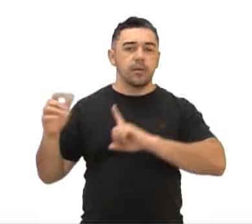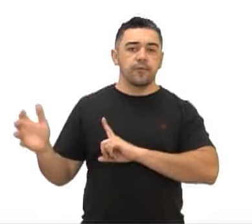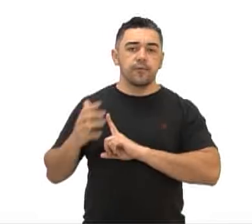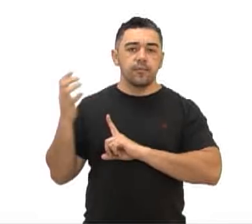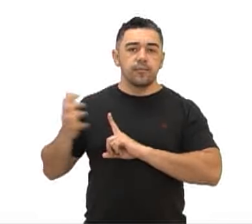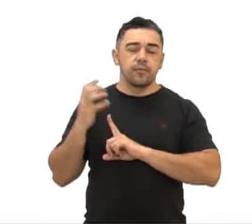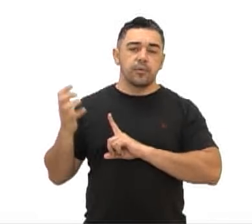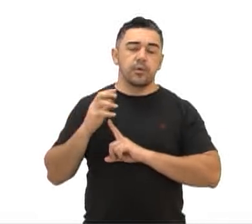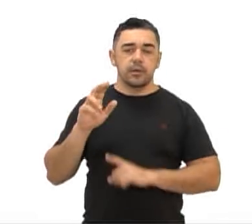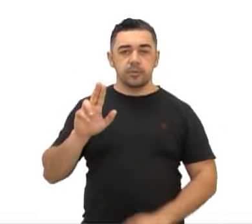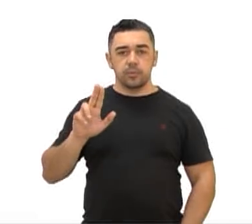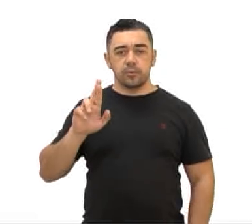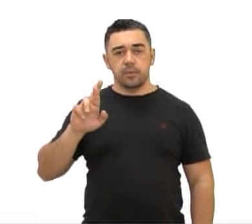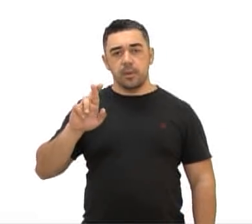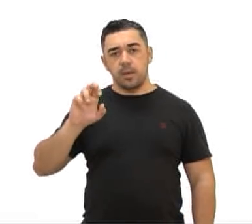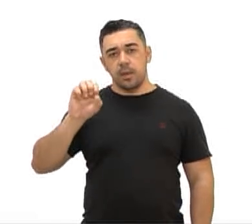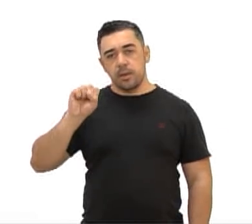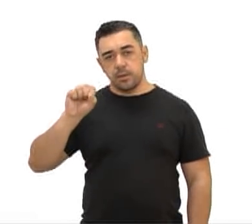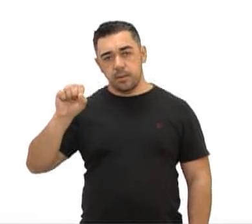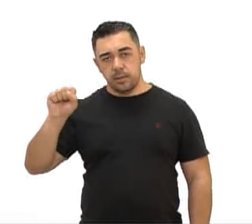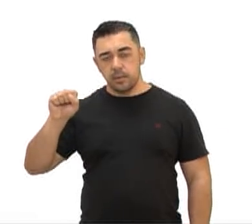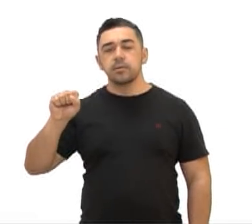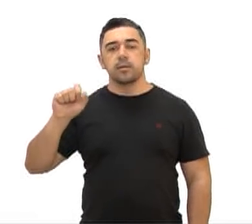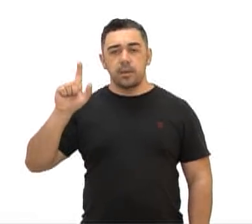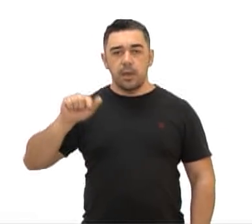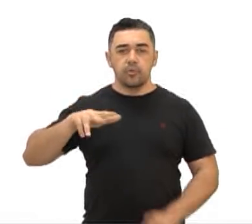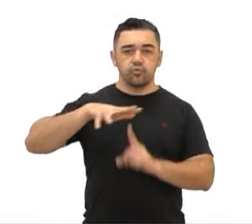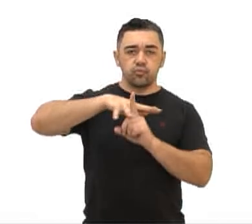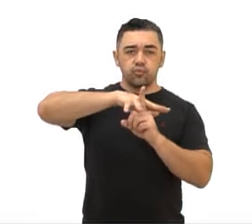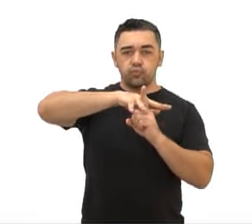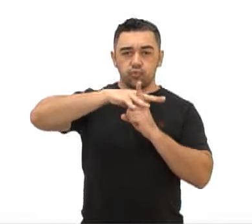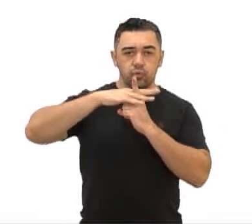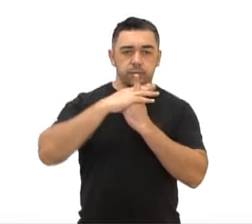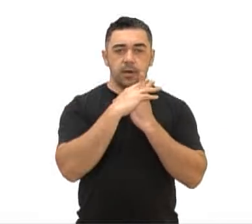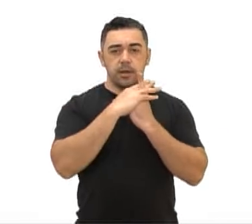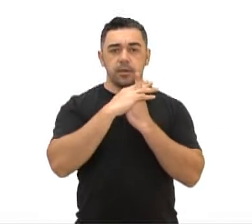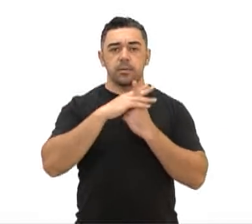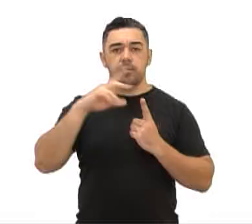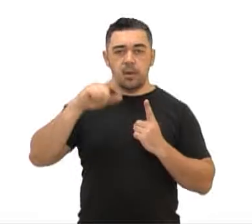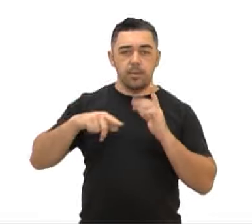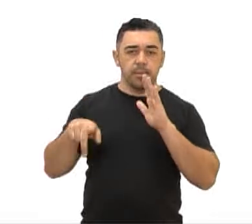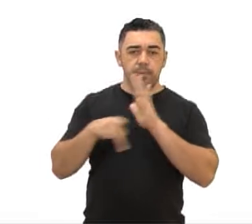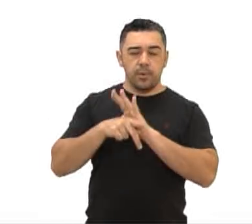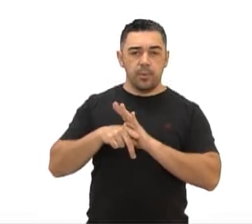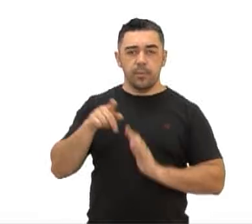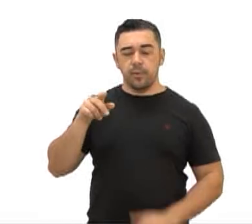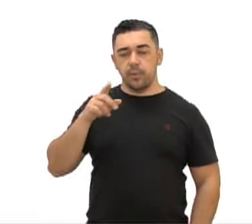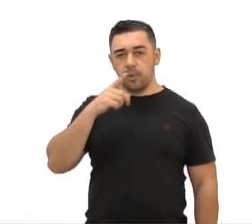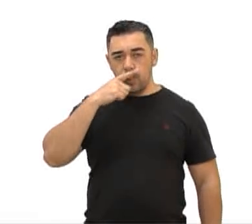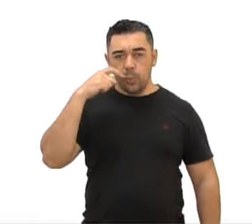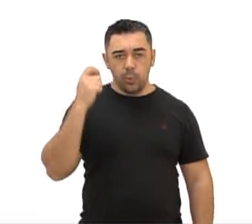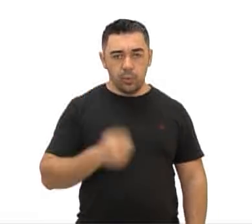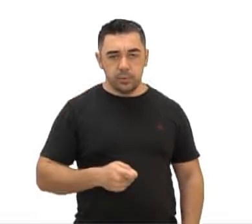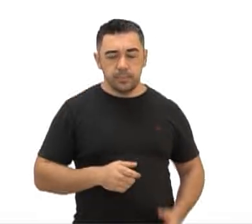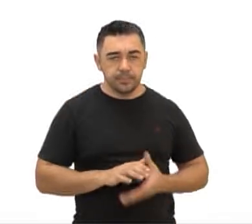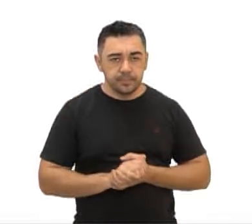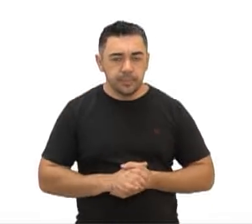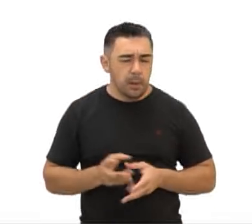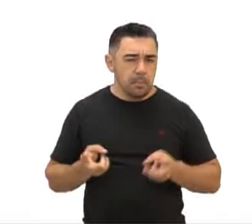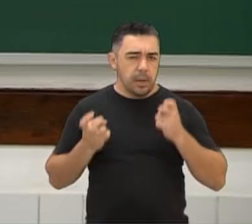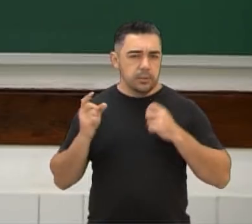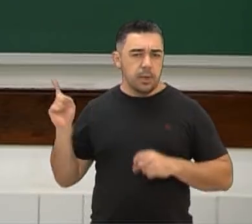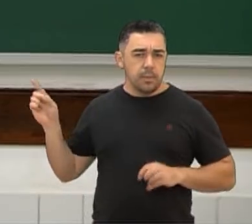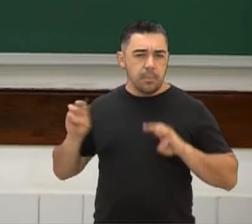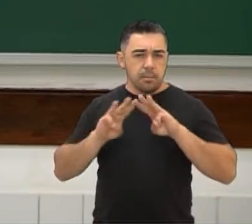países do leste europeu sob influência socialista da União Soviética. Ei, repara aqui nesse mapa,